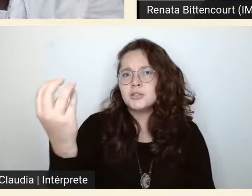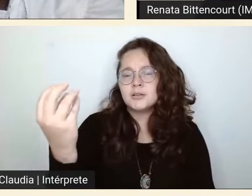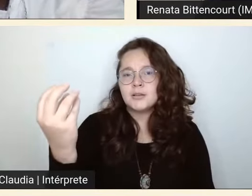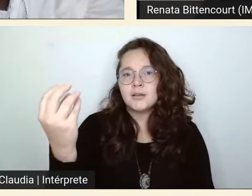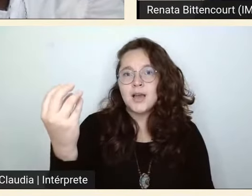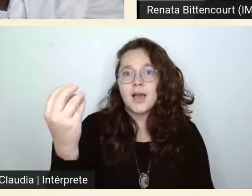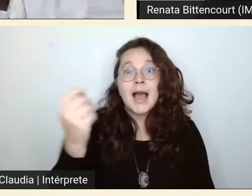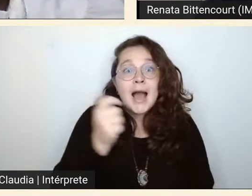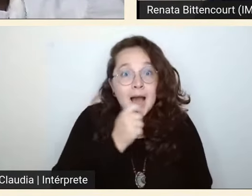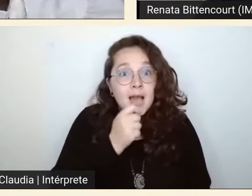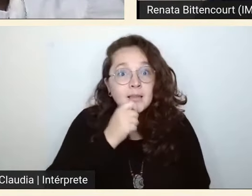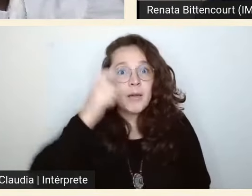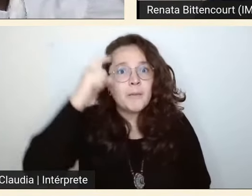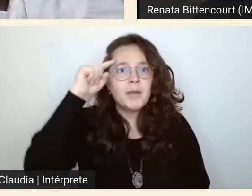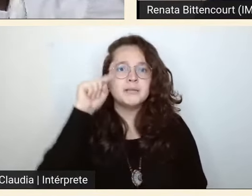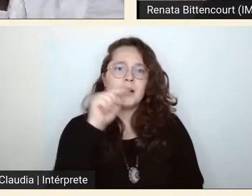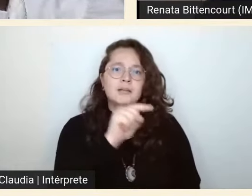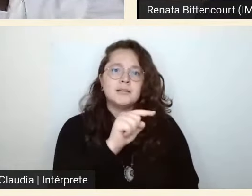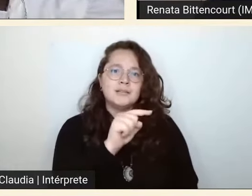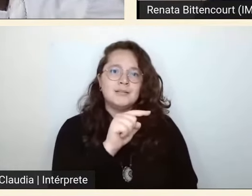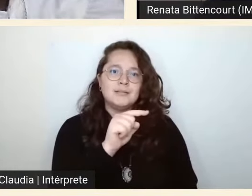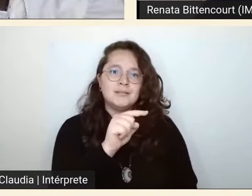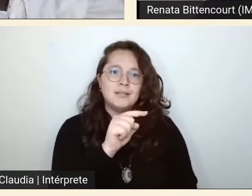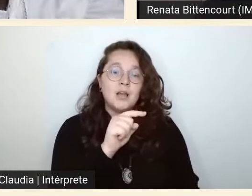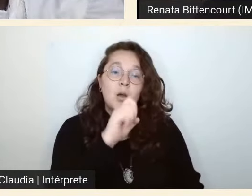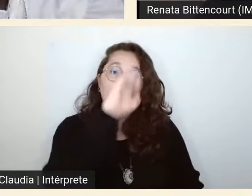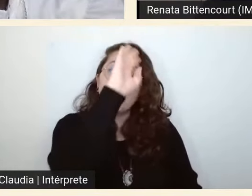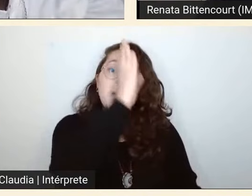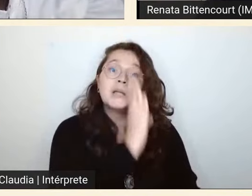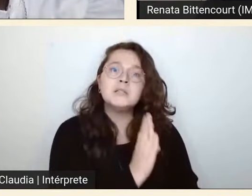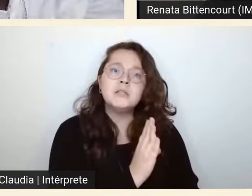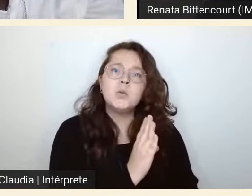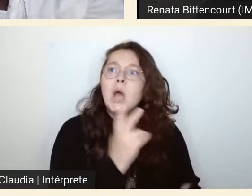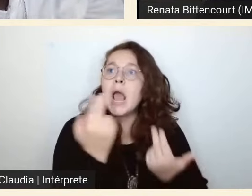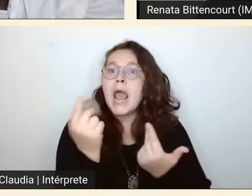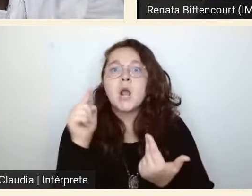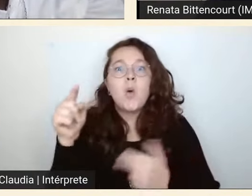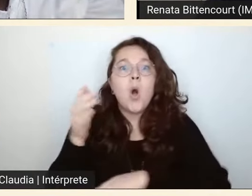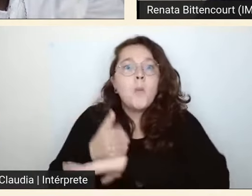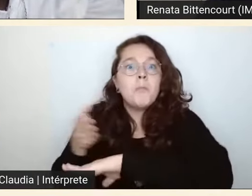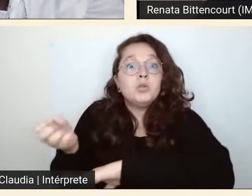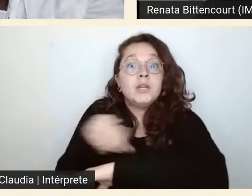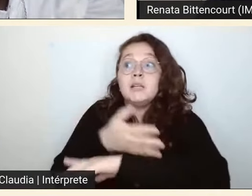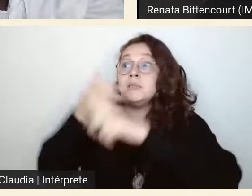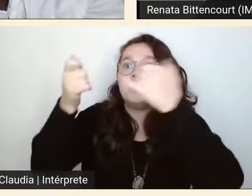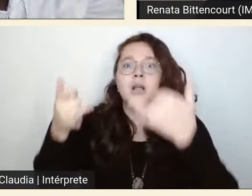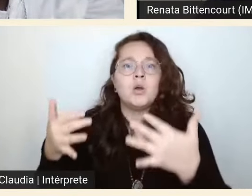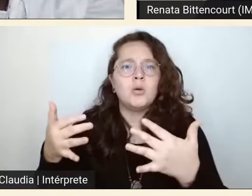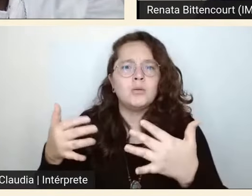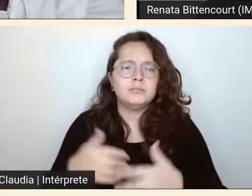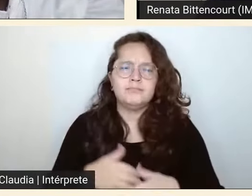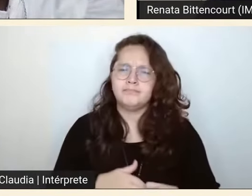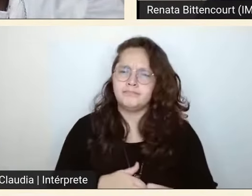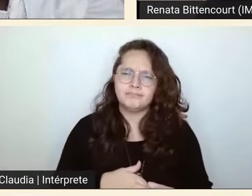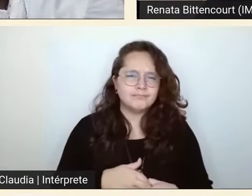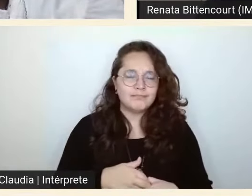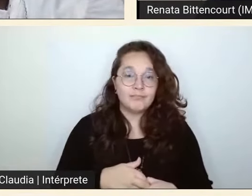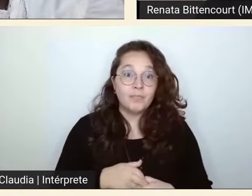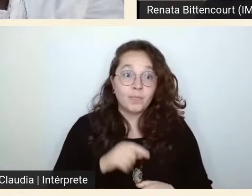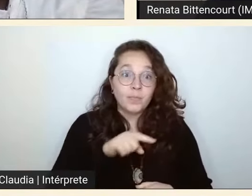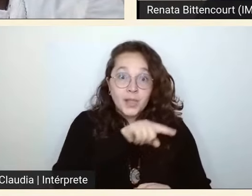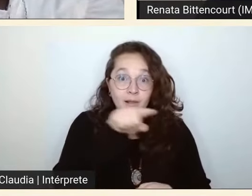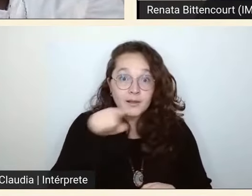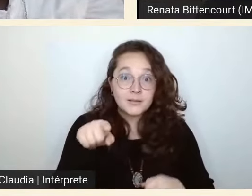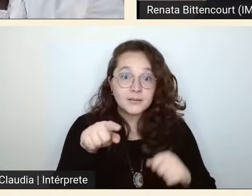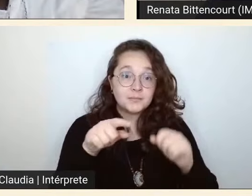sobre um Brasil profundo do mito modernista. Né? Que esses artistas fizeram é só atualizar